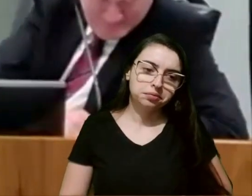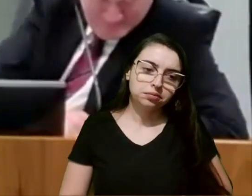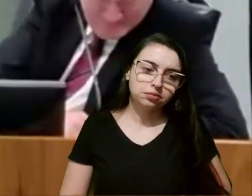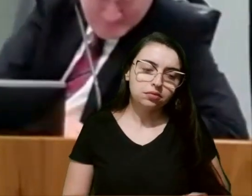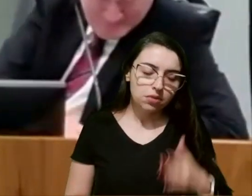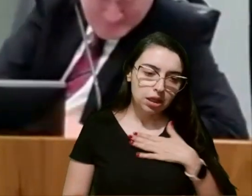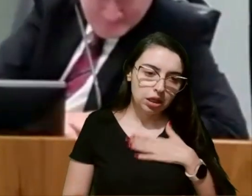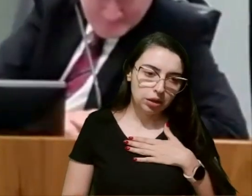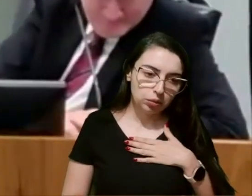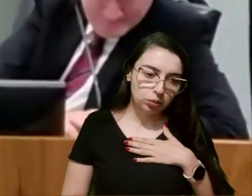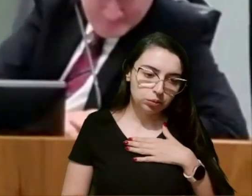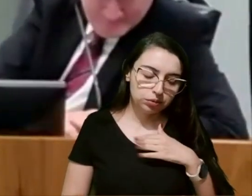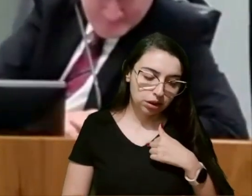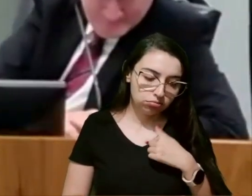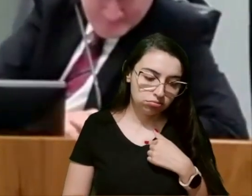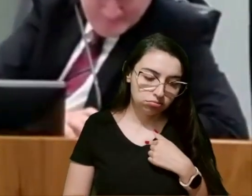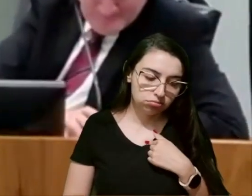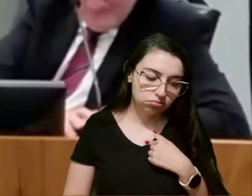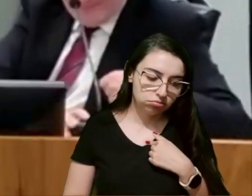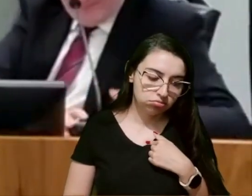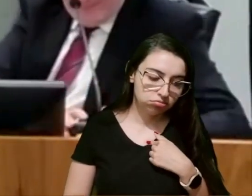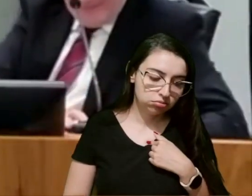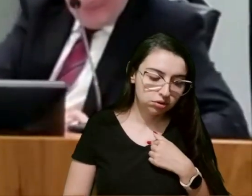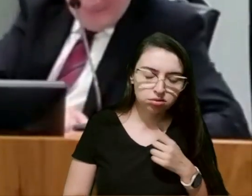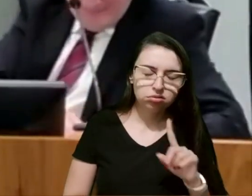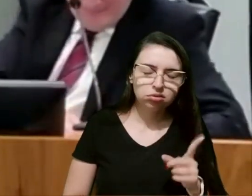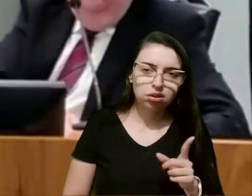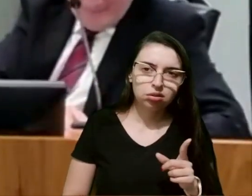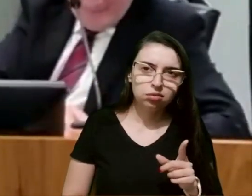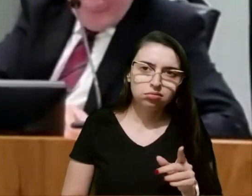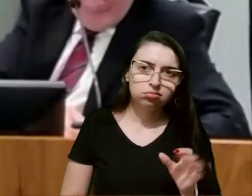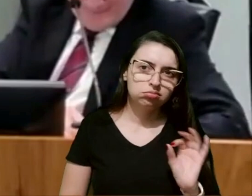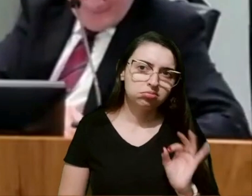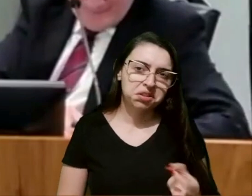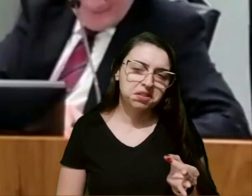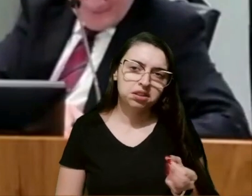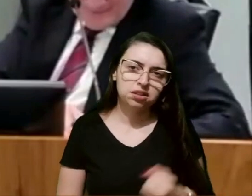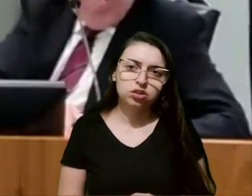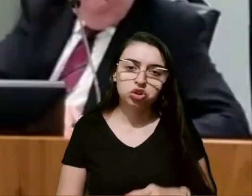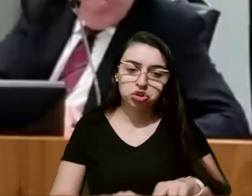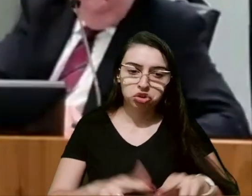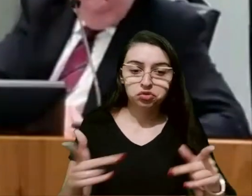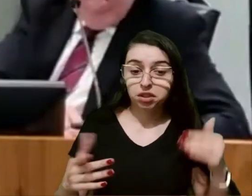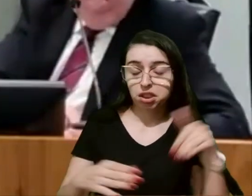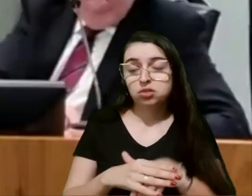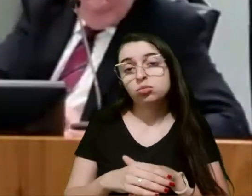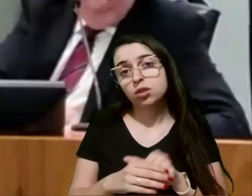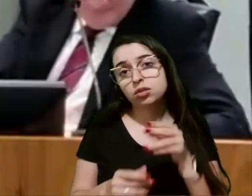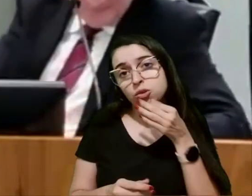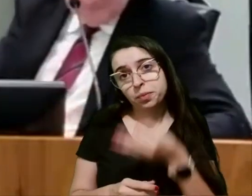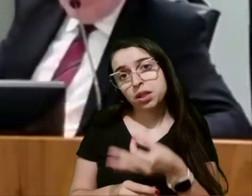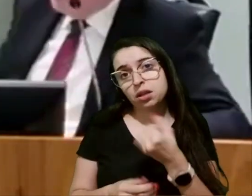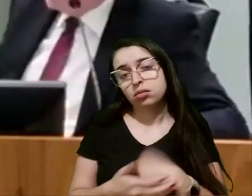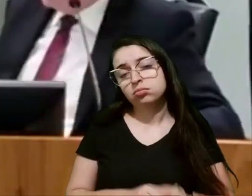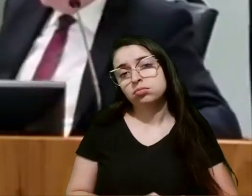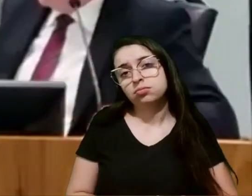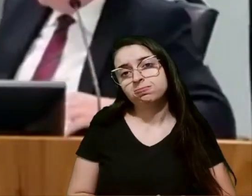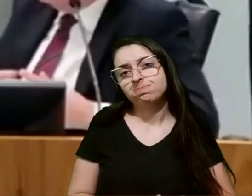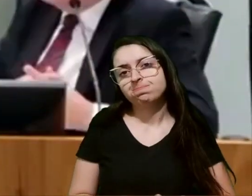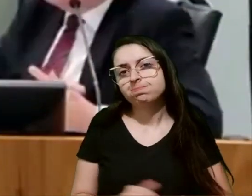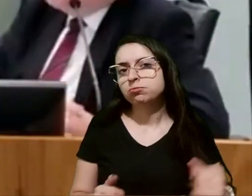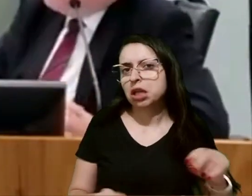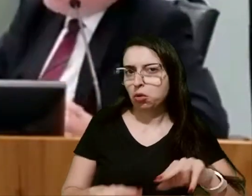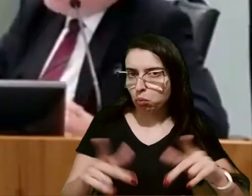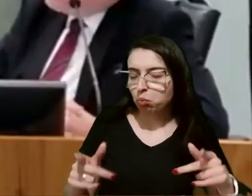observações. Eu na verdade, não há uma divergência de muito, muito pelo contrário.